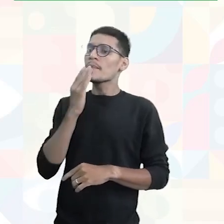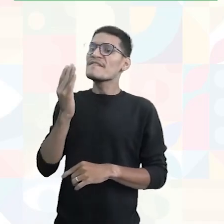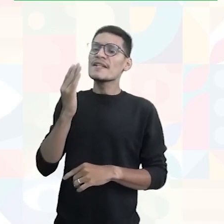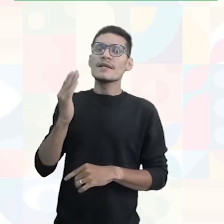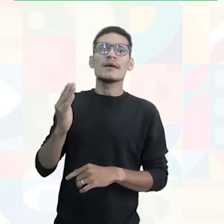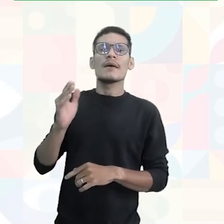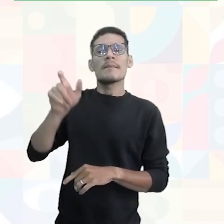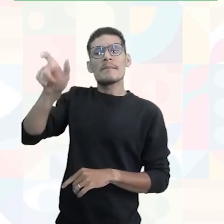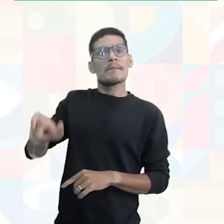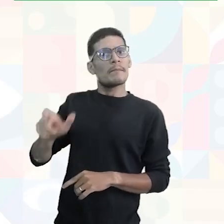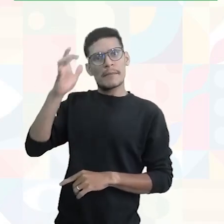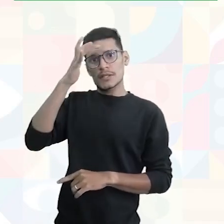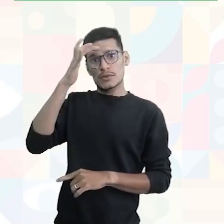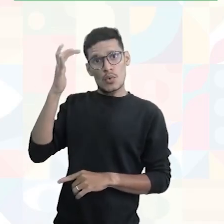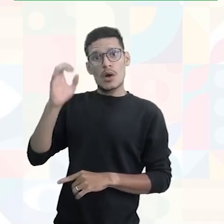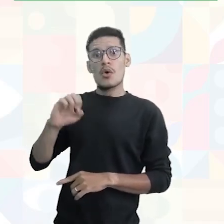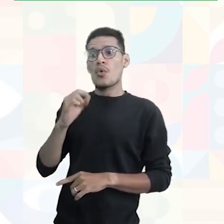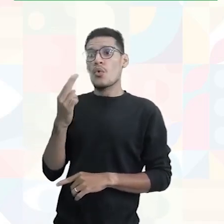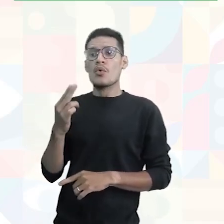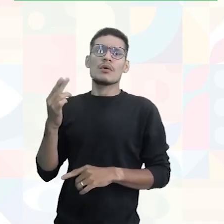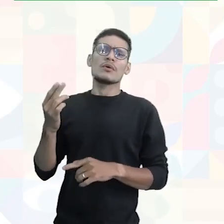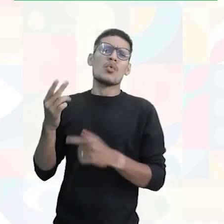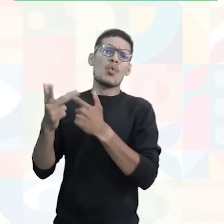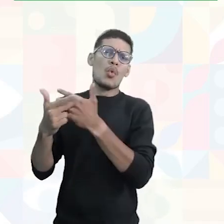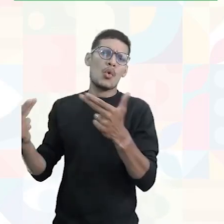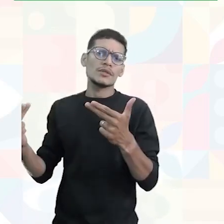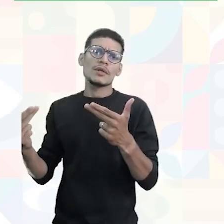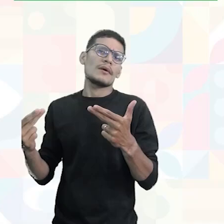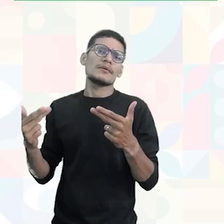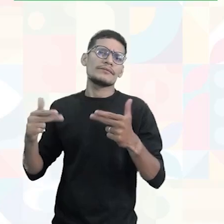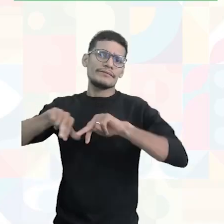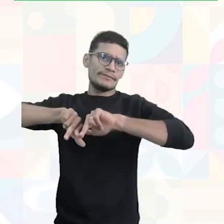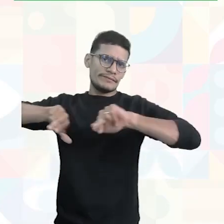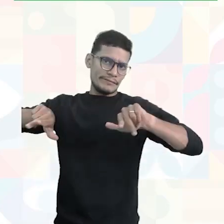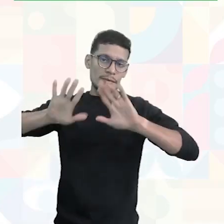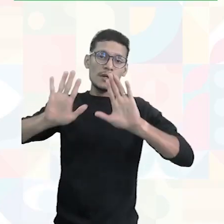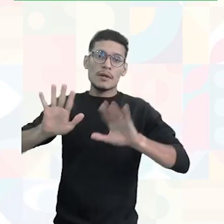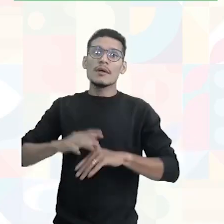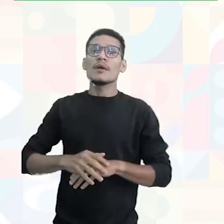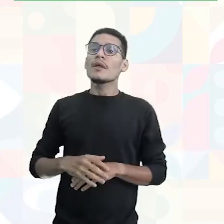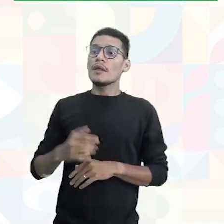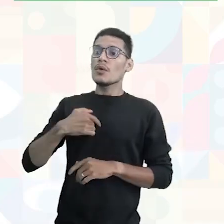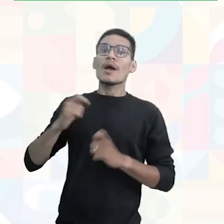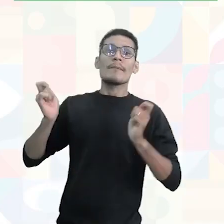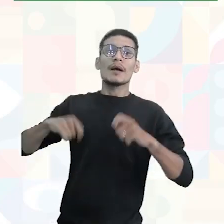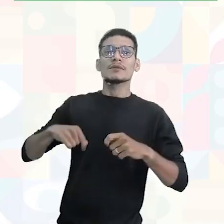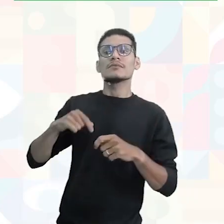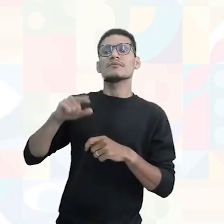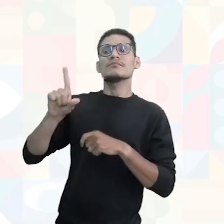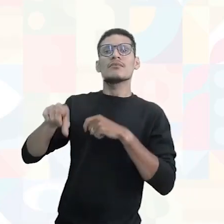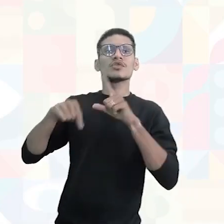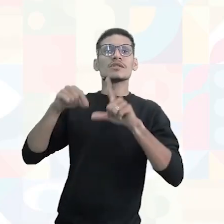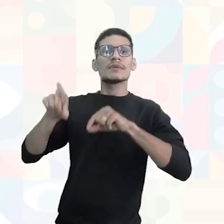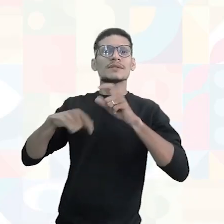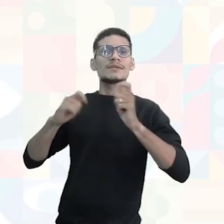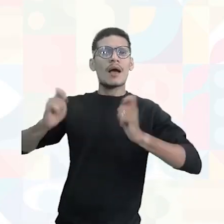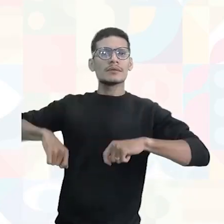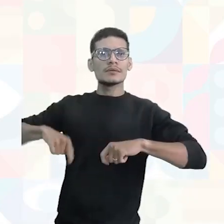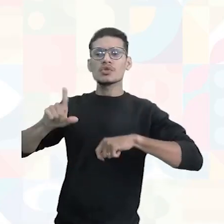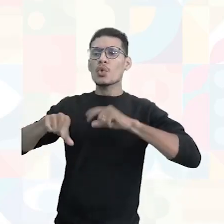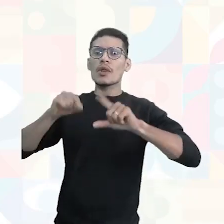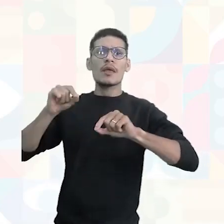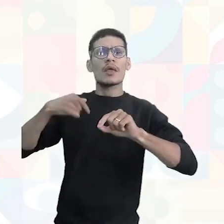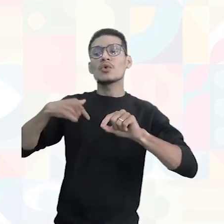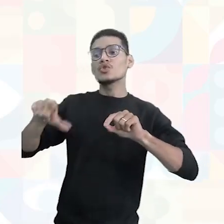uma pessoa ou uma coisa a outra. Então eu tenho a possibilidade de escolher e eu escolho aquela que por